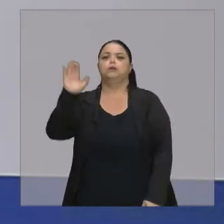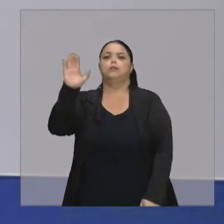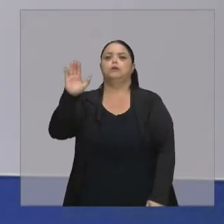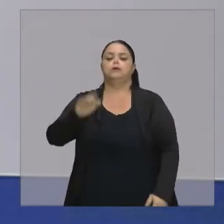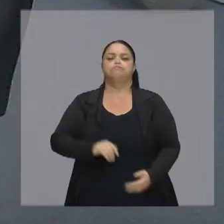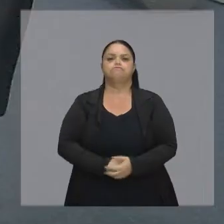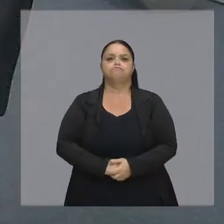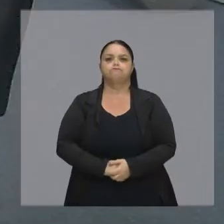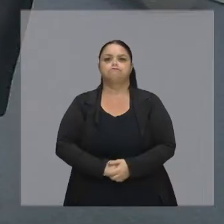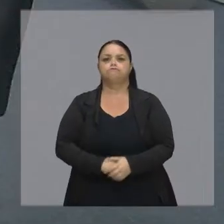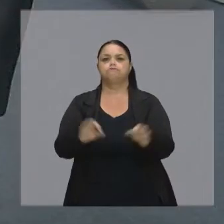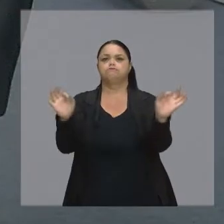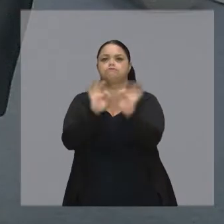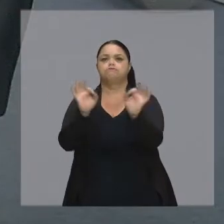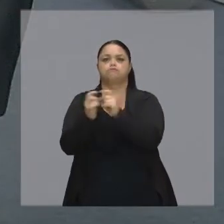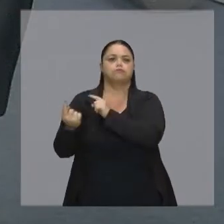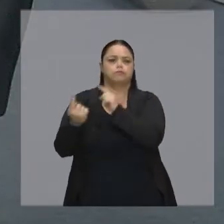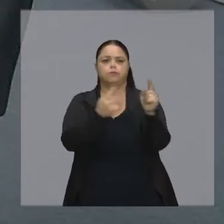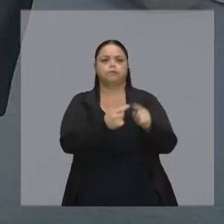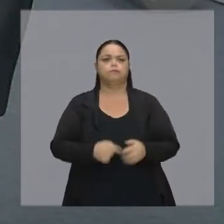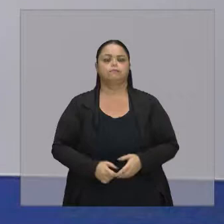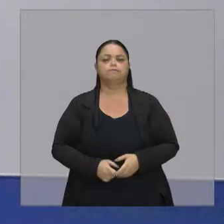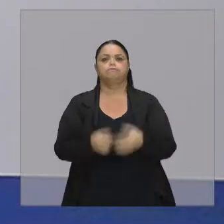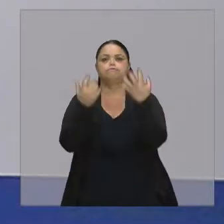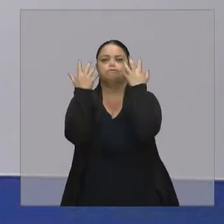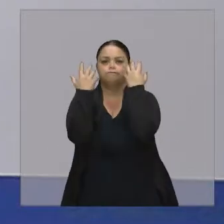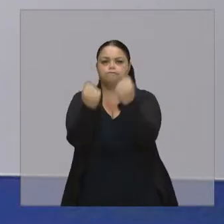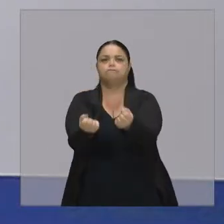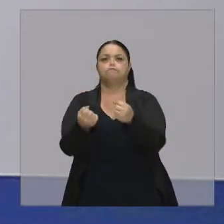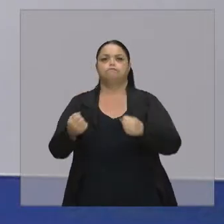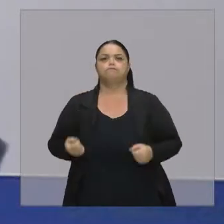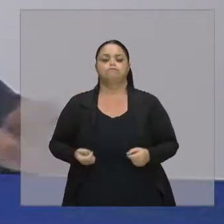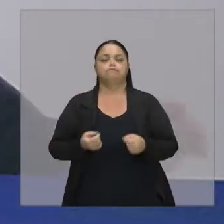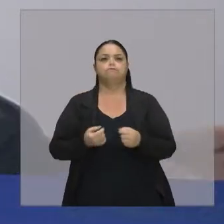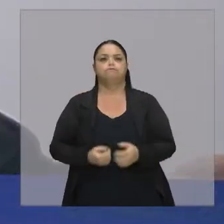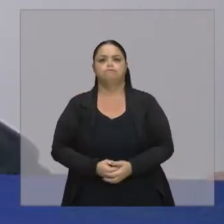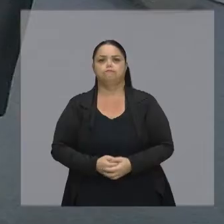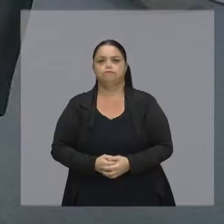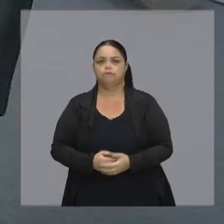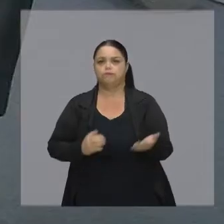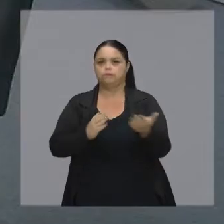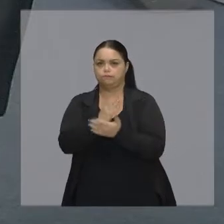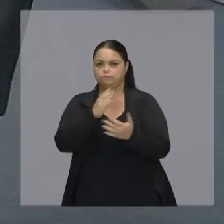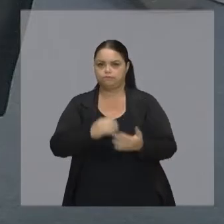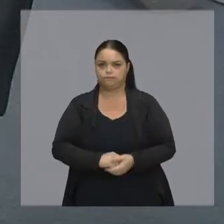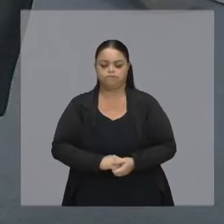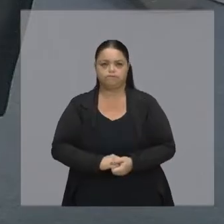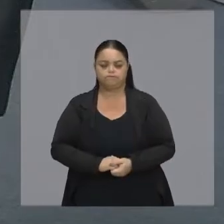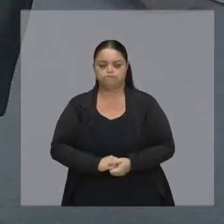que se manifestem. Nenhuma manifestação contrária. Aprovado por unanimidade.